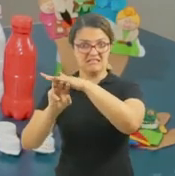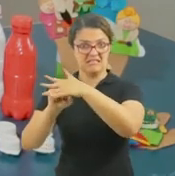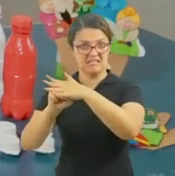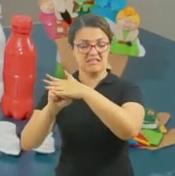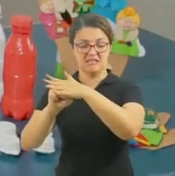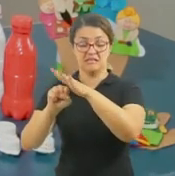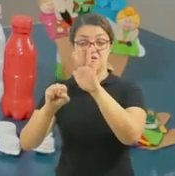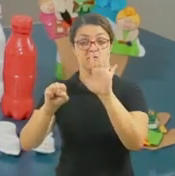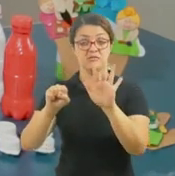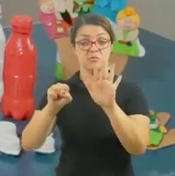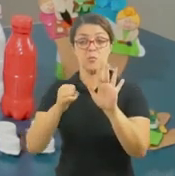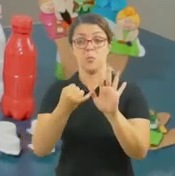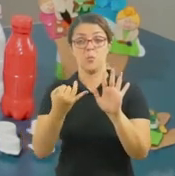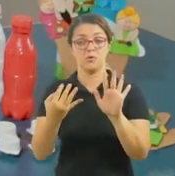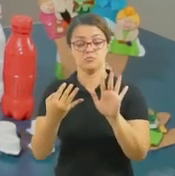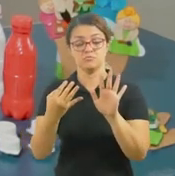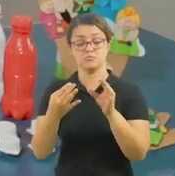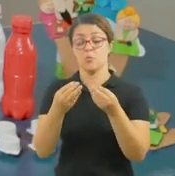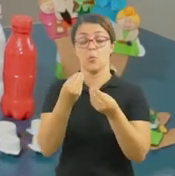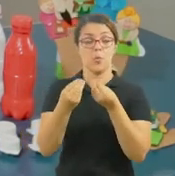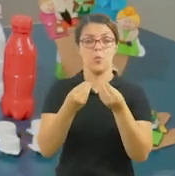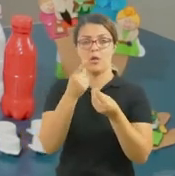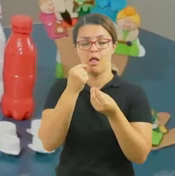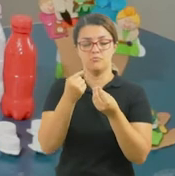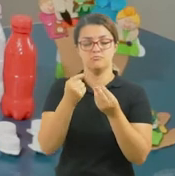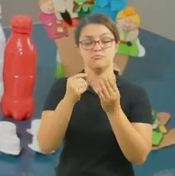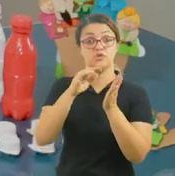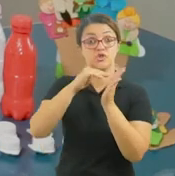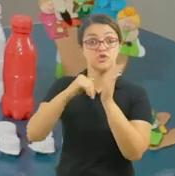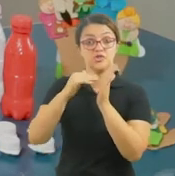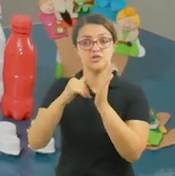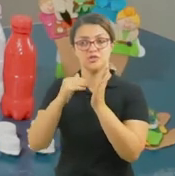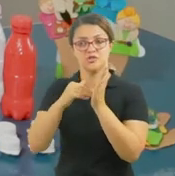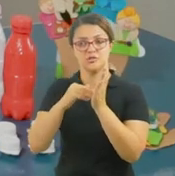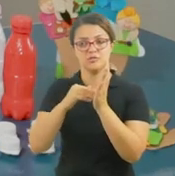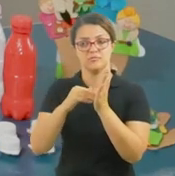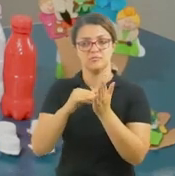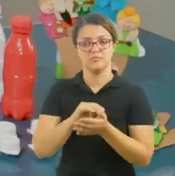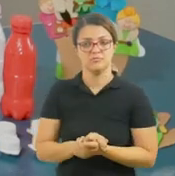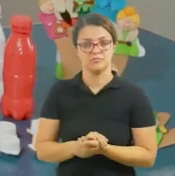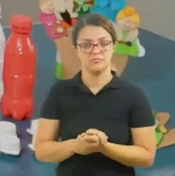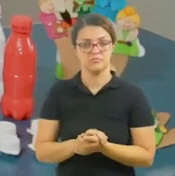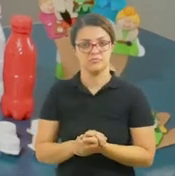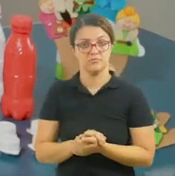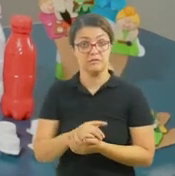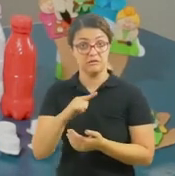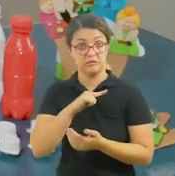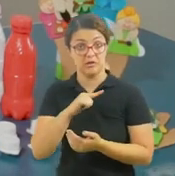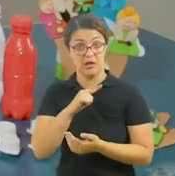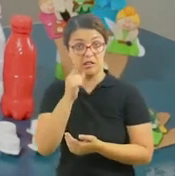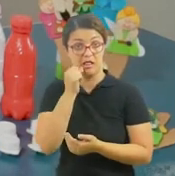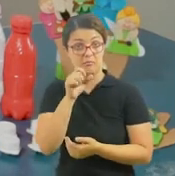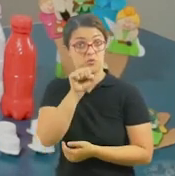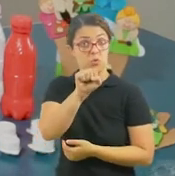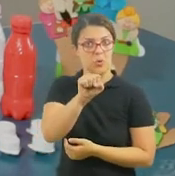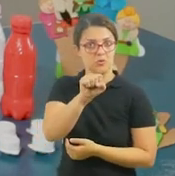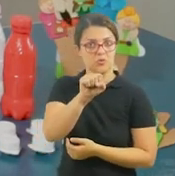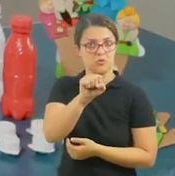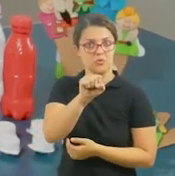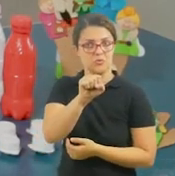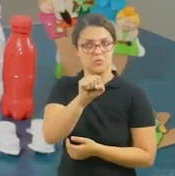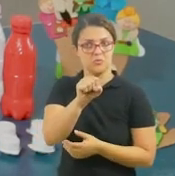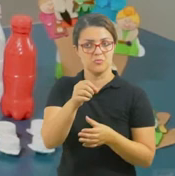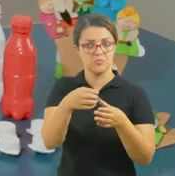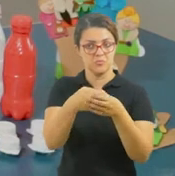eu tenho 8, vamos ver. 1, 2, 3, 4, 5, 6, 7, 8. Então, eu tenho